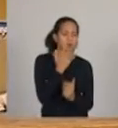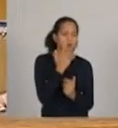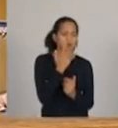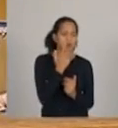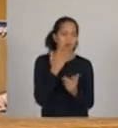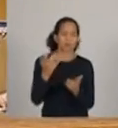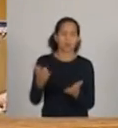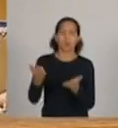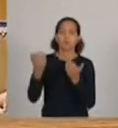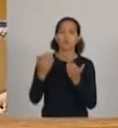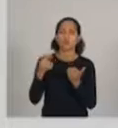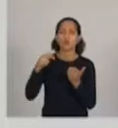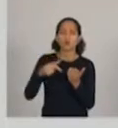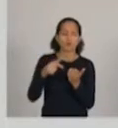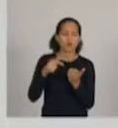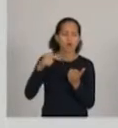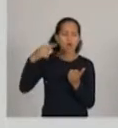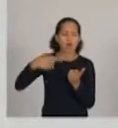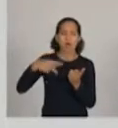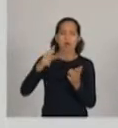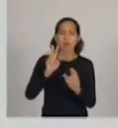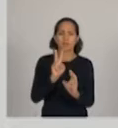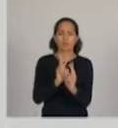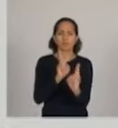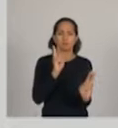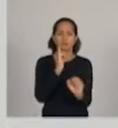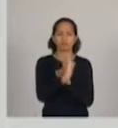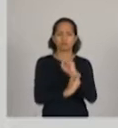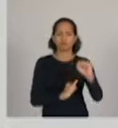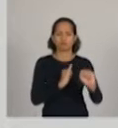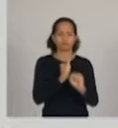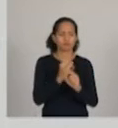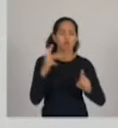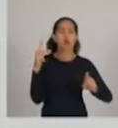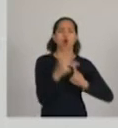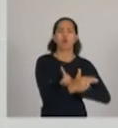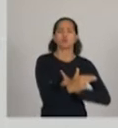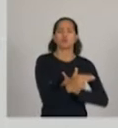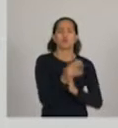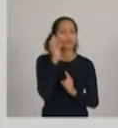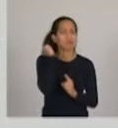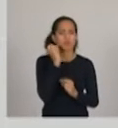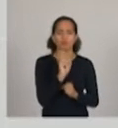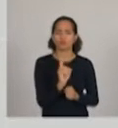sendo ouvido aqui na transmissão. O seu áudio está cortado.